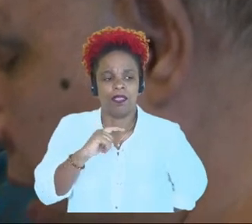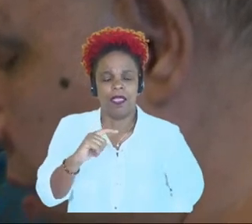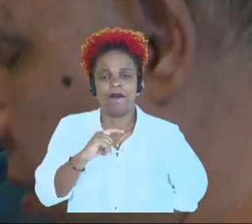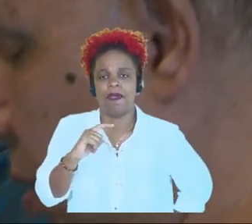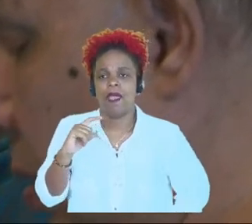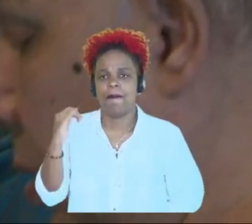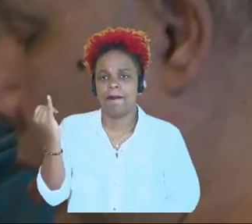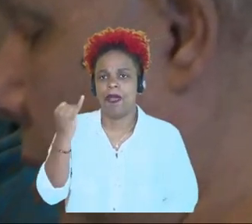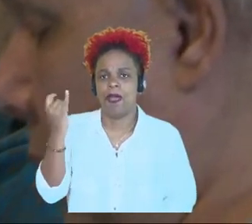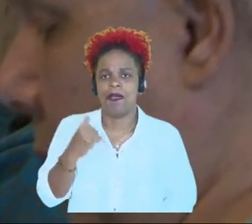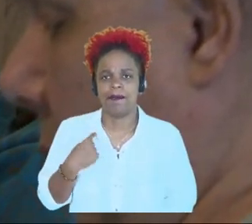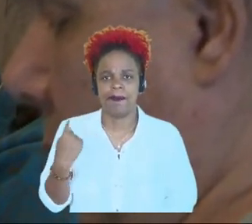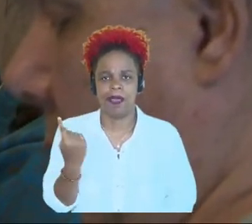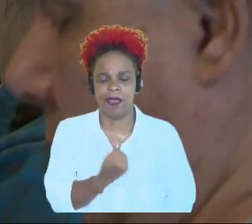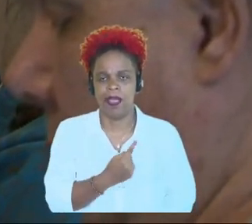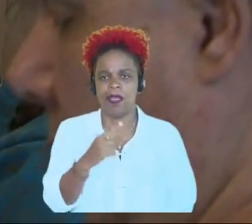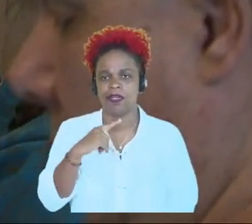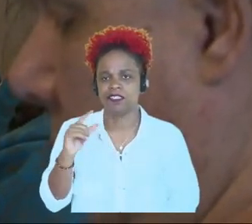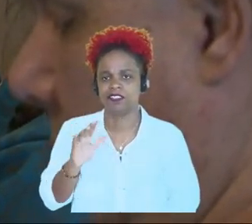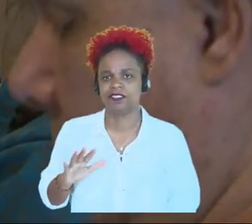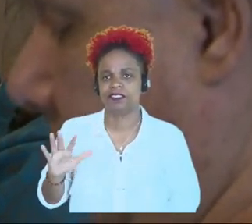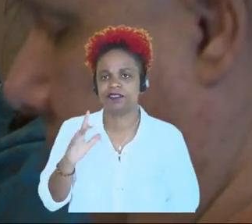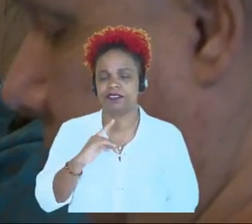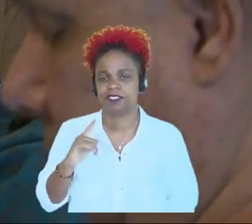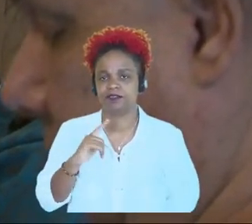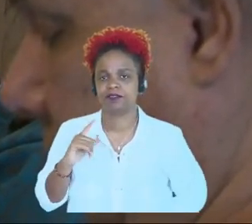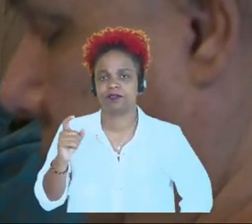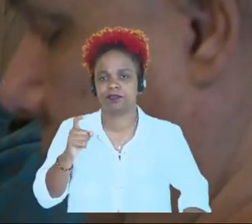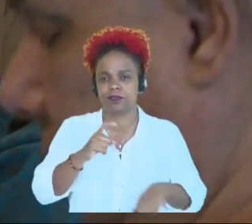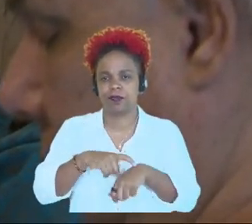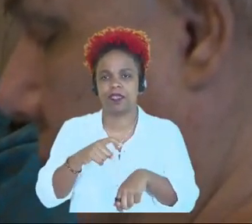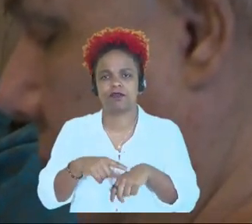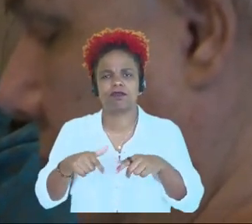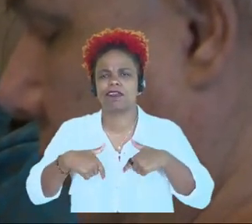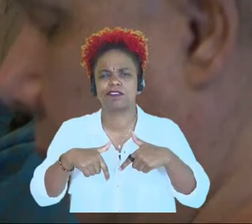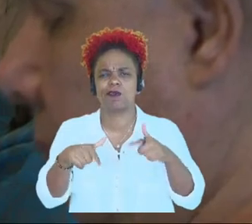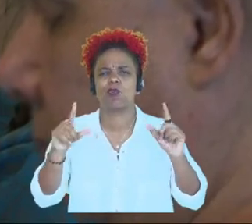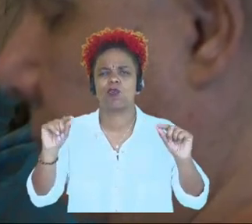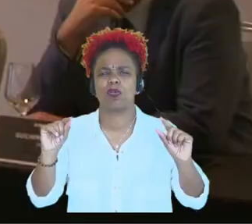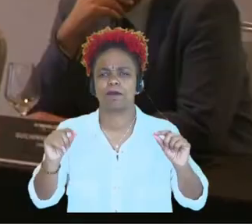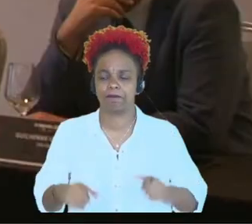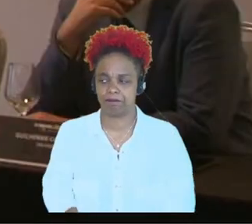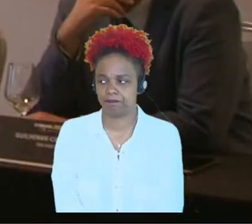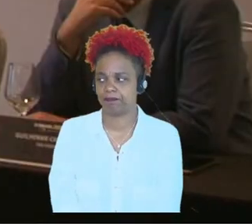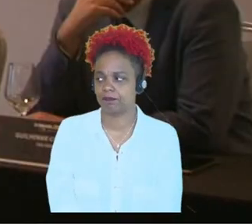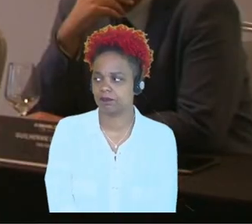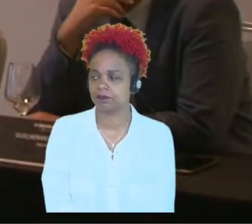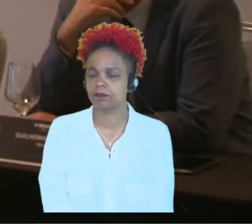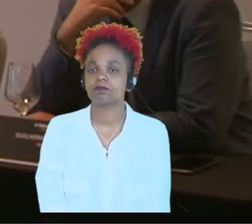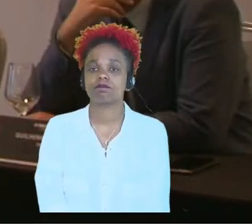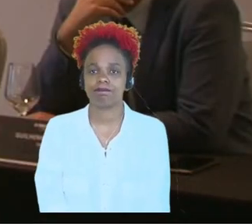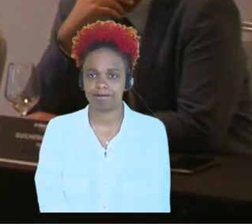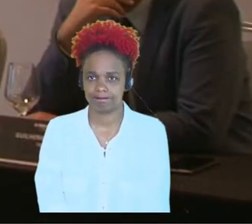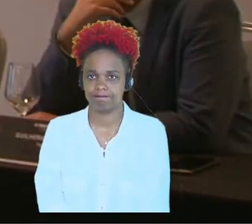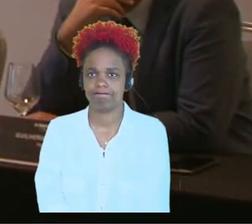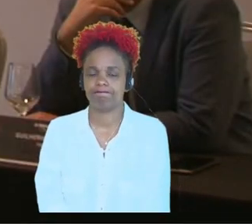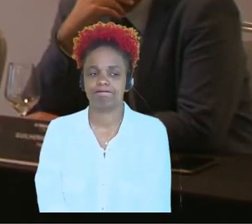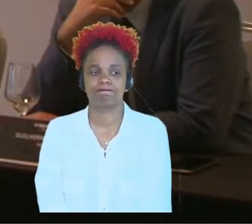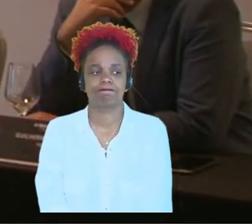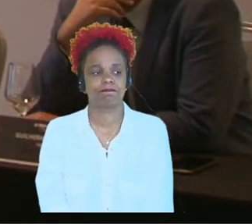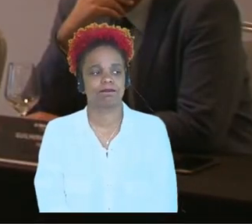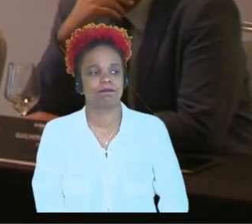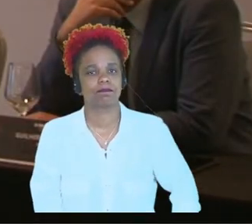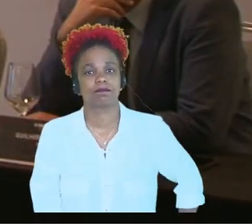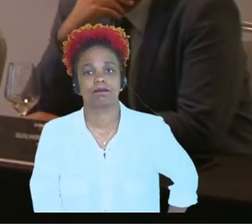tópicos para a gente, né, de uma maneira geral, se posicionar nesse momento? O que a gente pode fazer? Muito obrigado. Por favor.